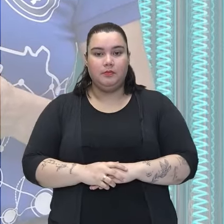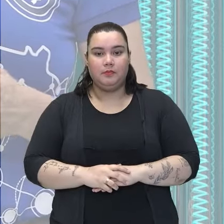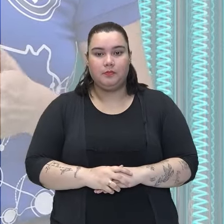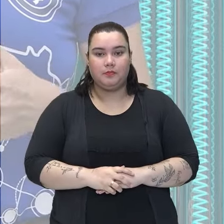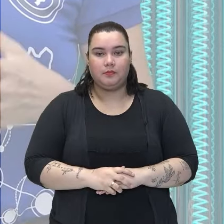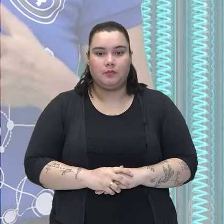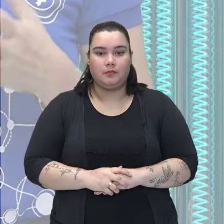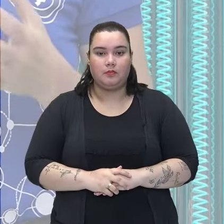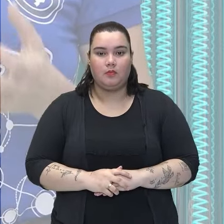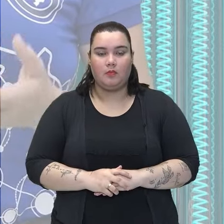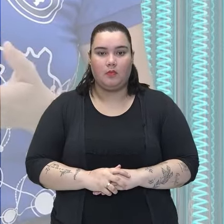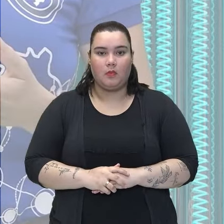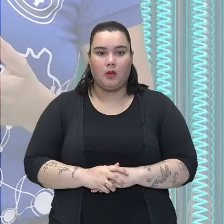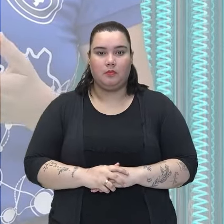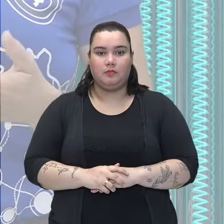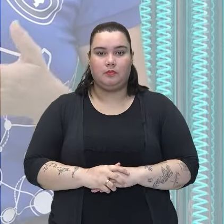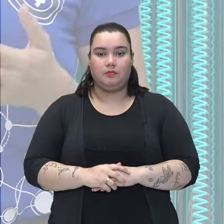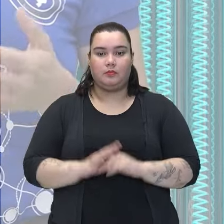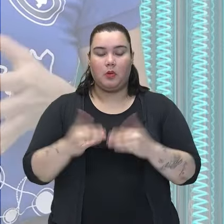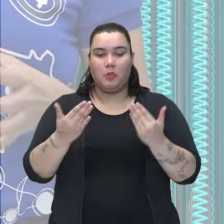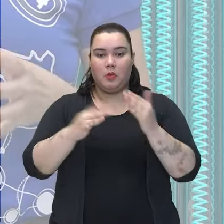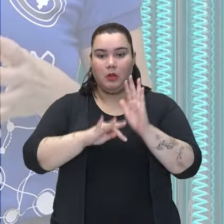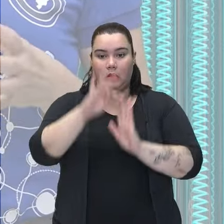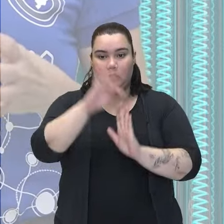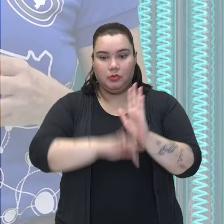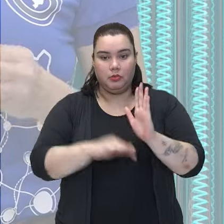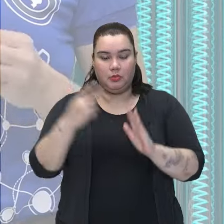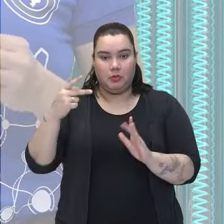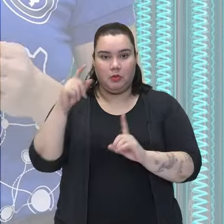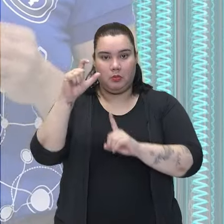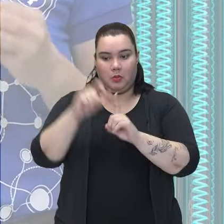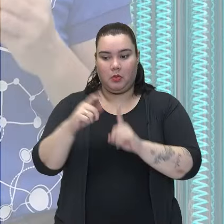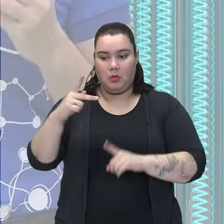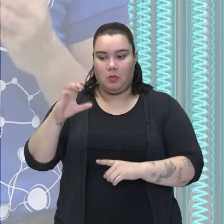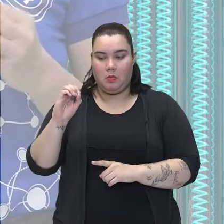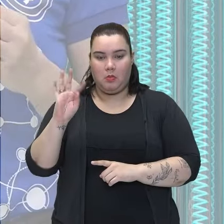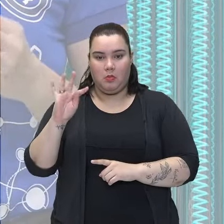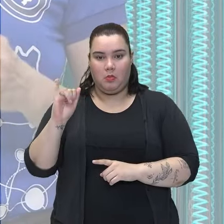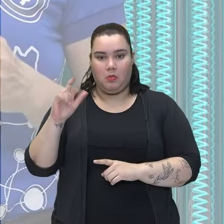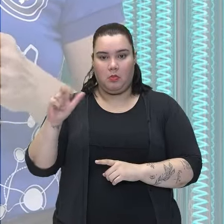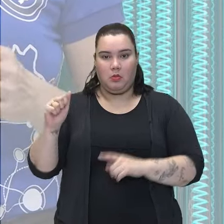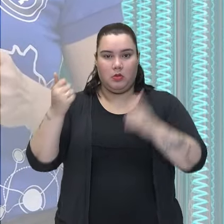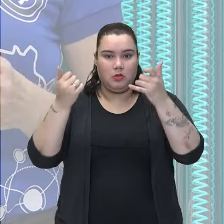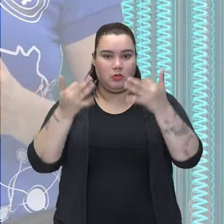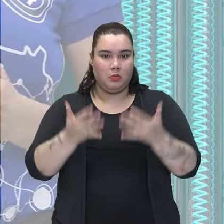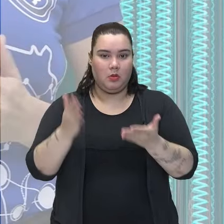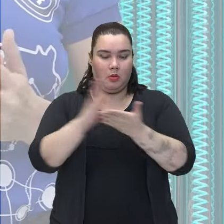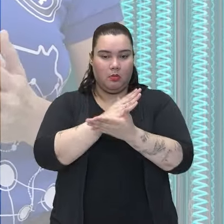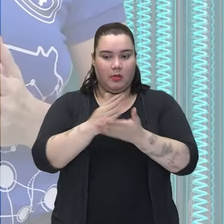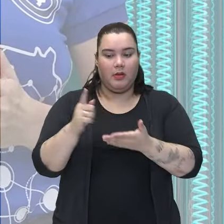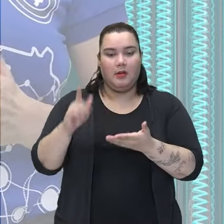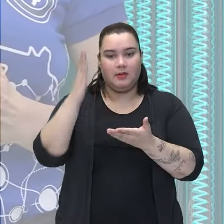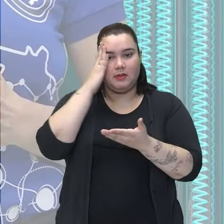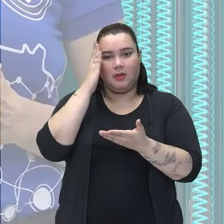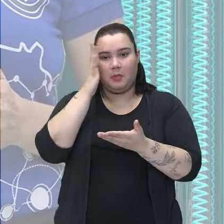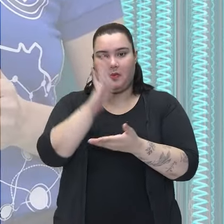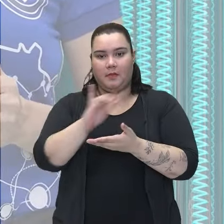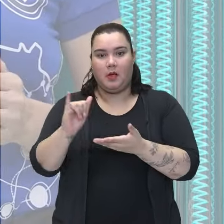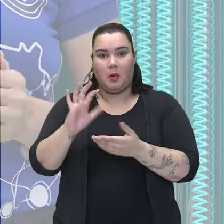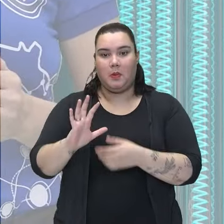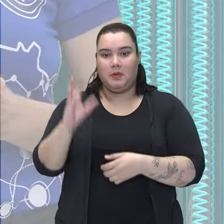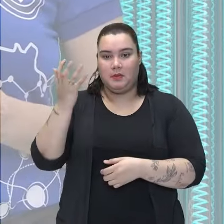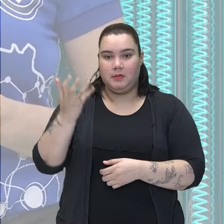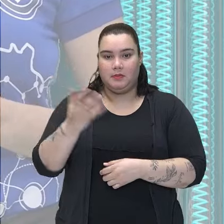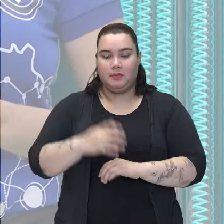agendados. Nesse texto da Potira, vocês puderam observar que ela falava algumas coisas que ela tinha certeza que ia acontecer, não é? Então,